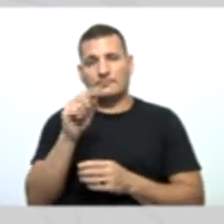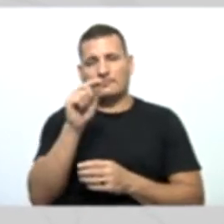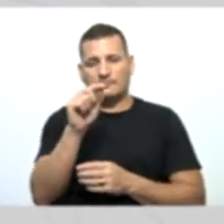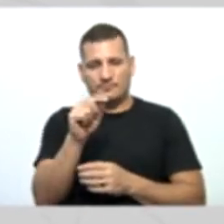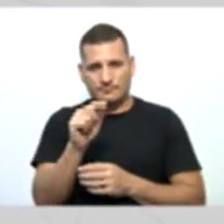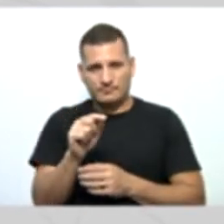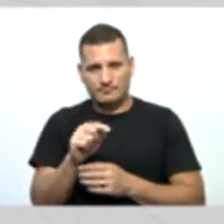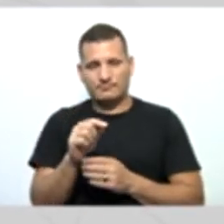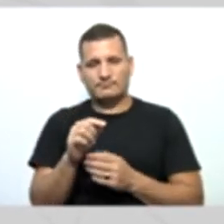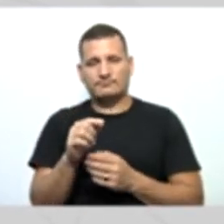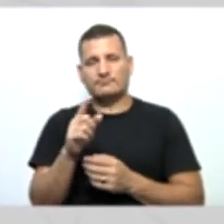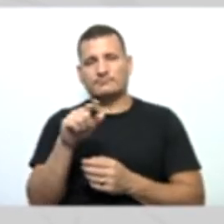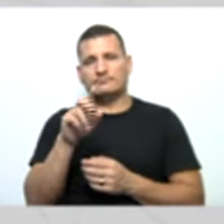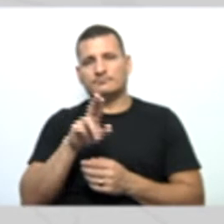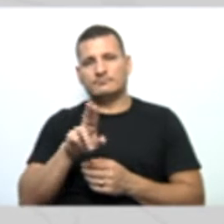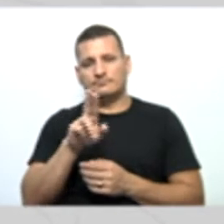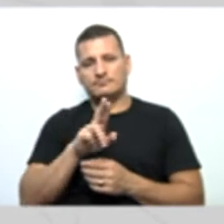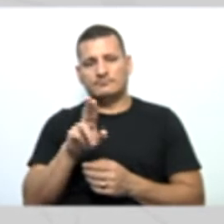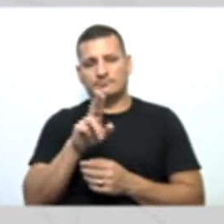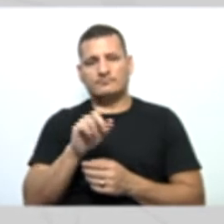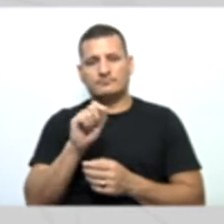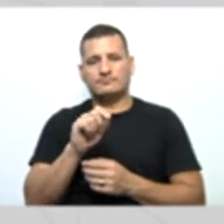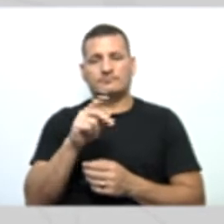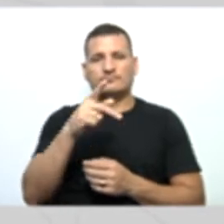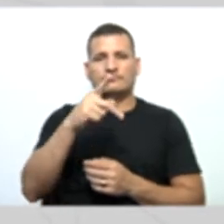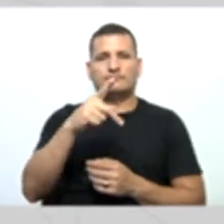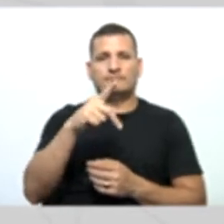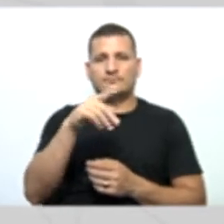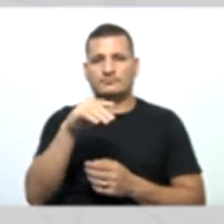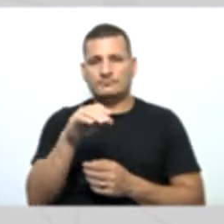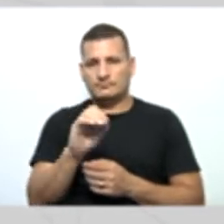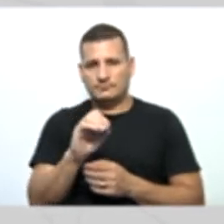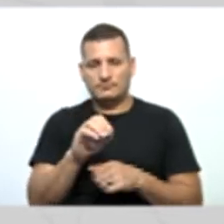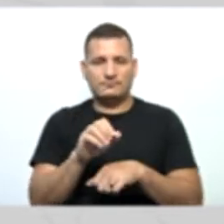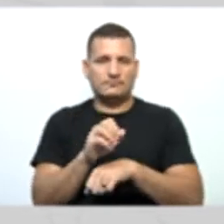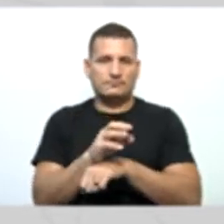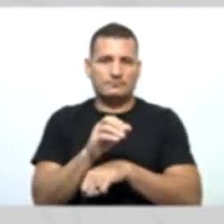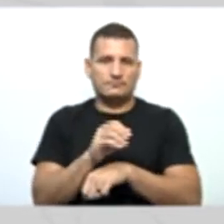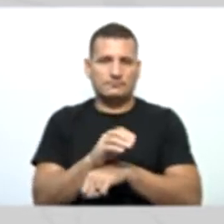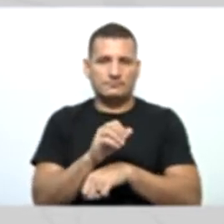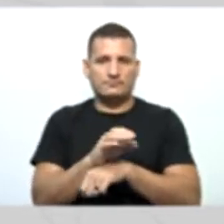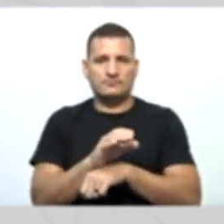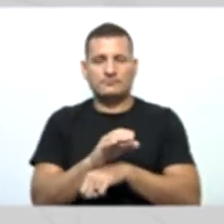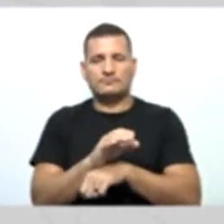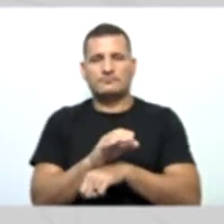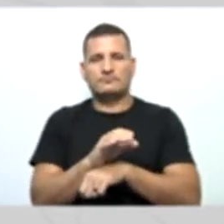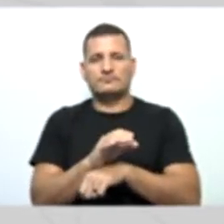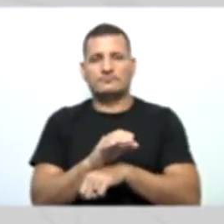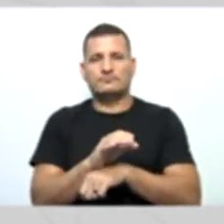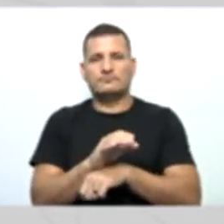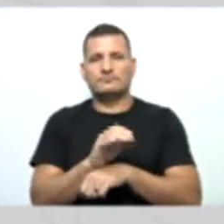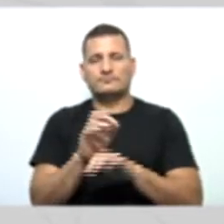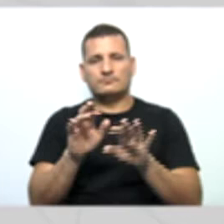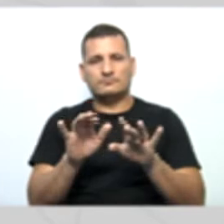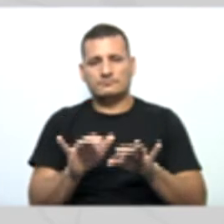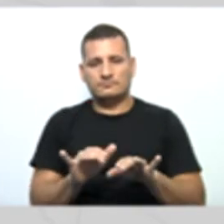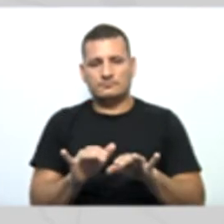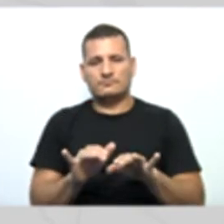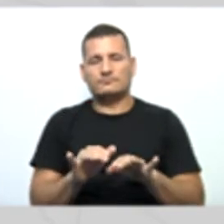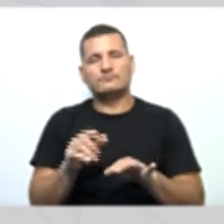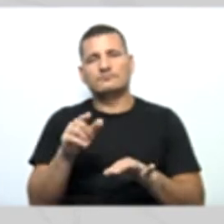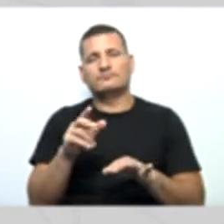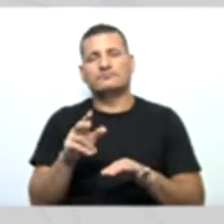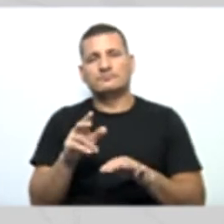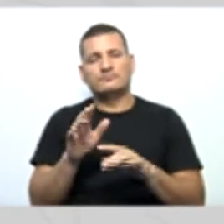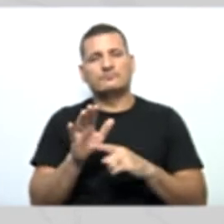em POO, que é Programação Orientada a Objeto, certo? O professor vai mostrar como que funciona uma abstração no código, como